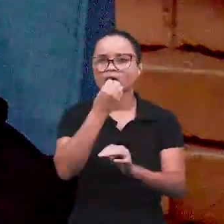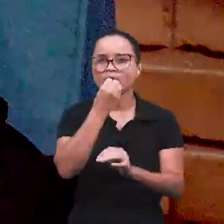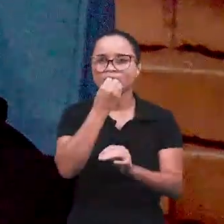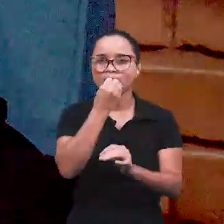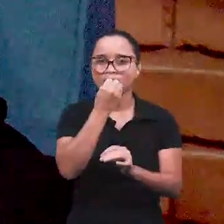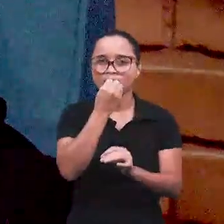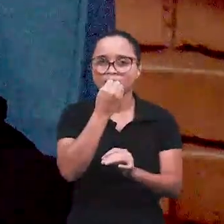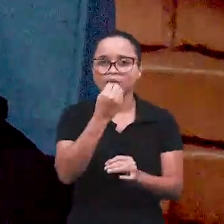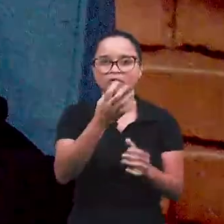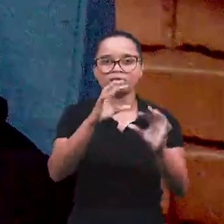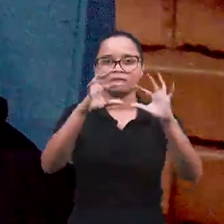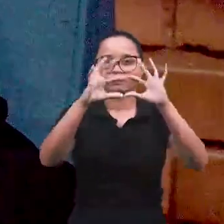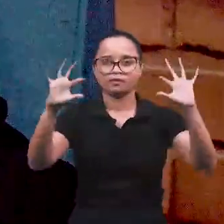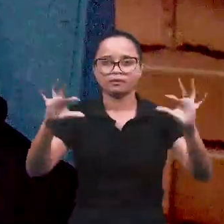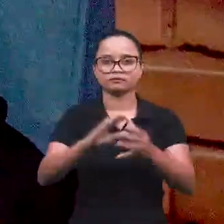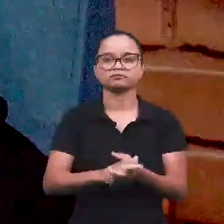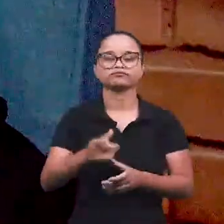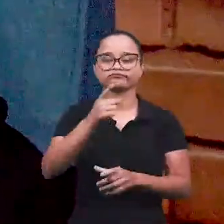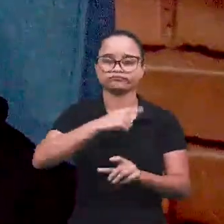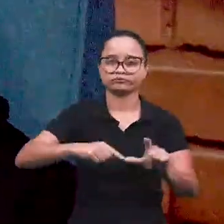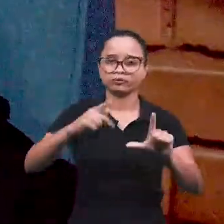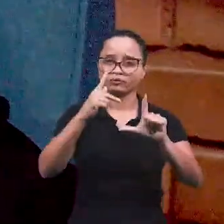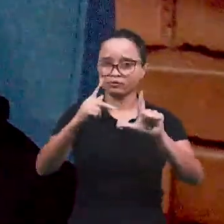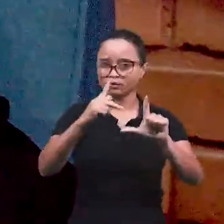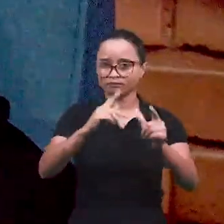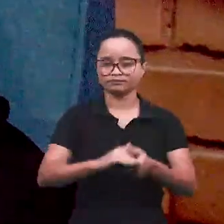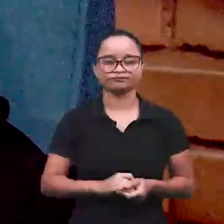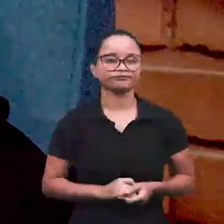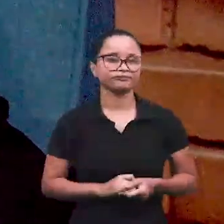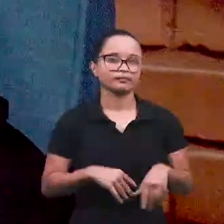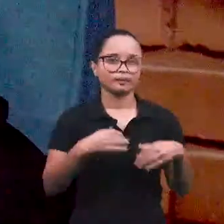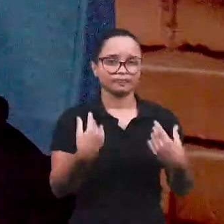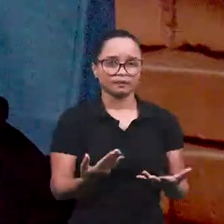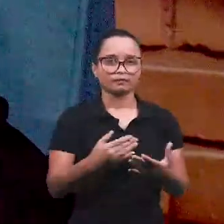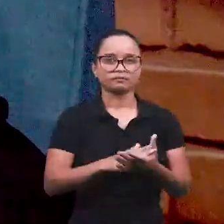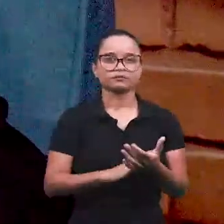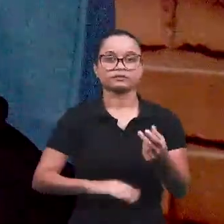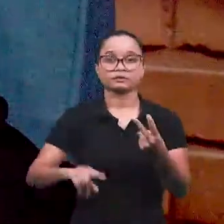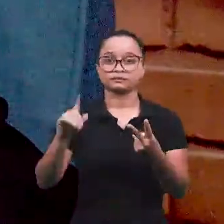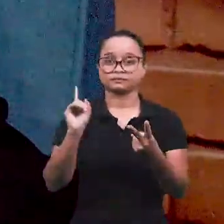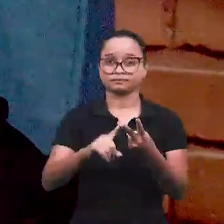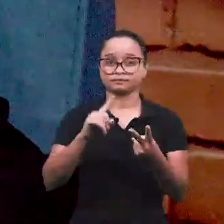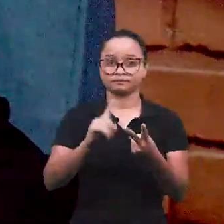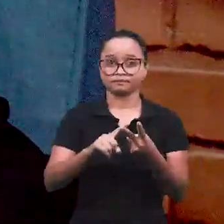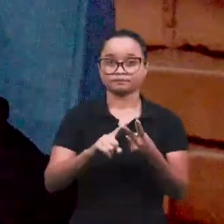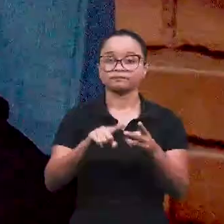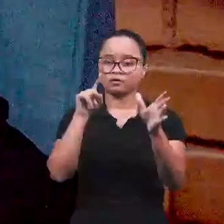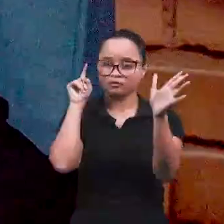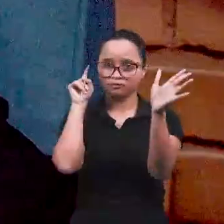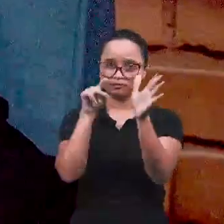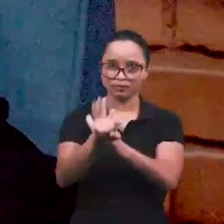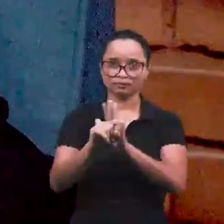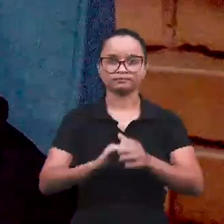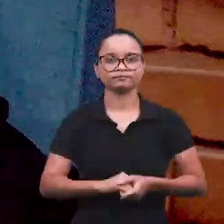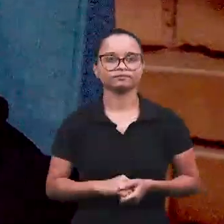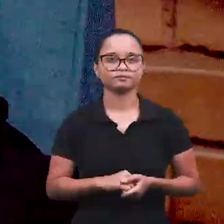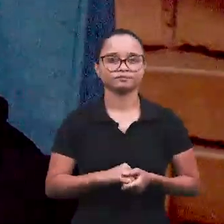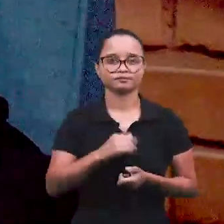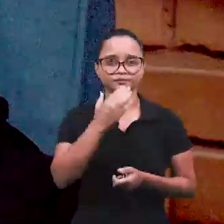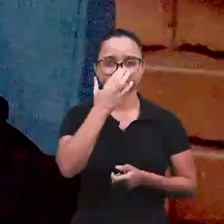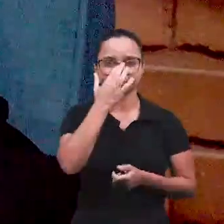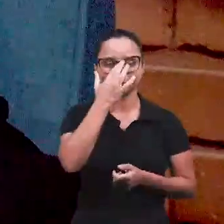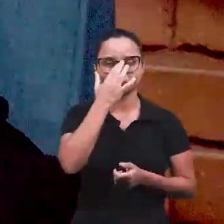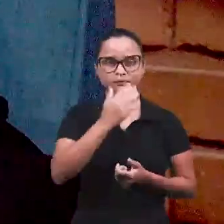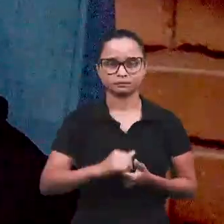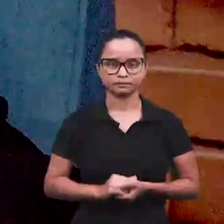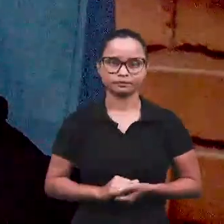essa frase que foi postada no nosso portal. Vamos agora então à nossa segunda pergunta. E a nossa segunda pergunta,